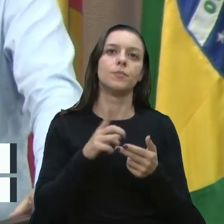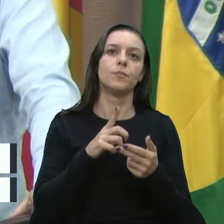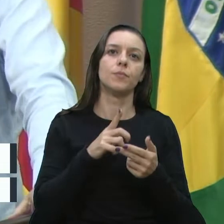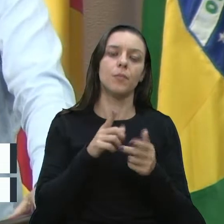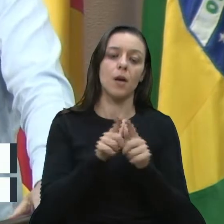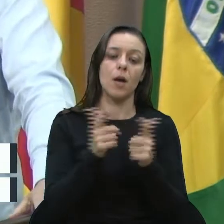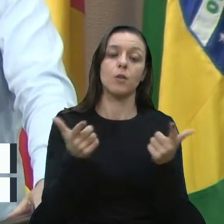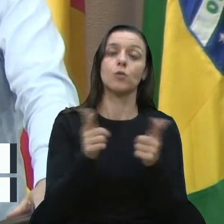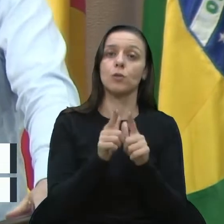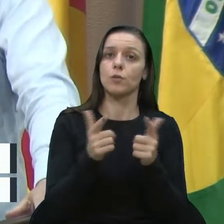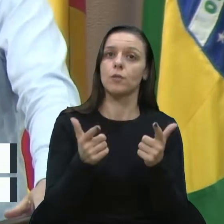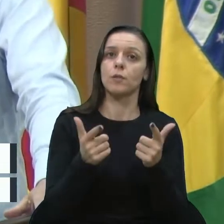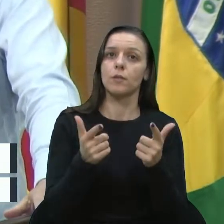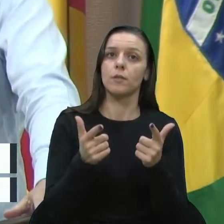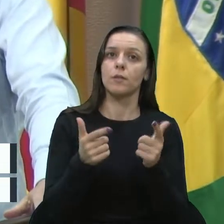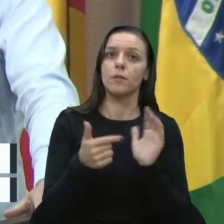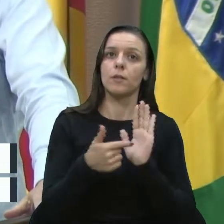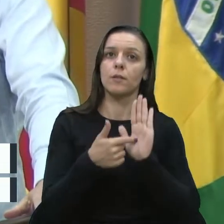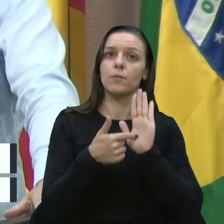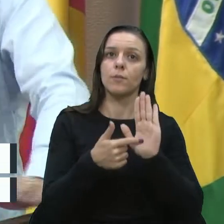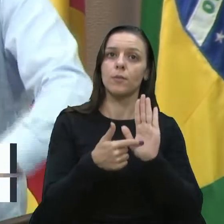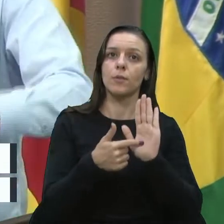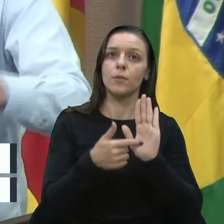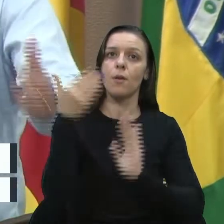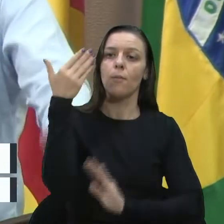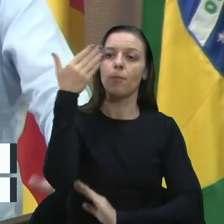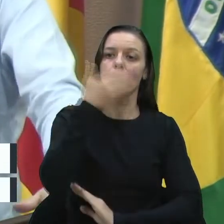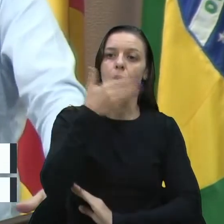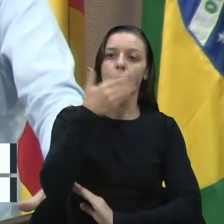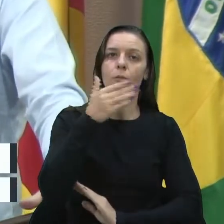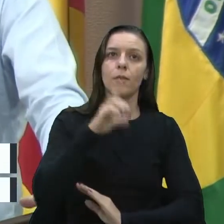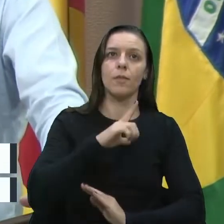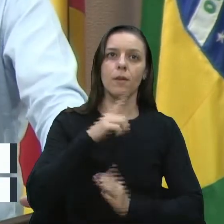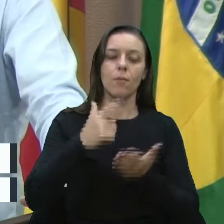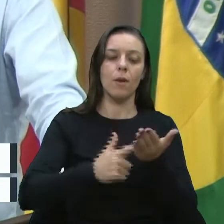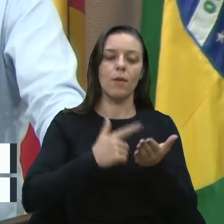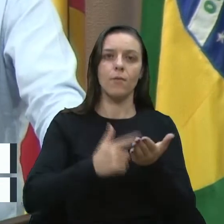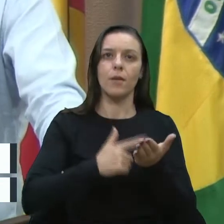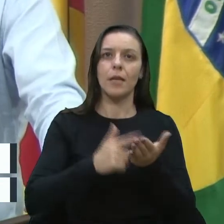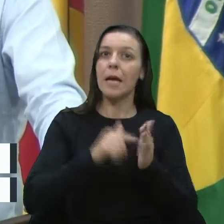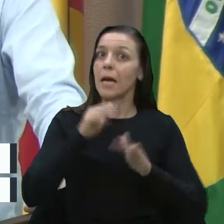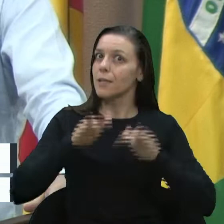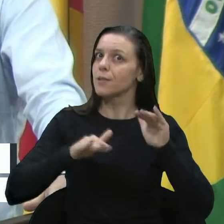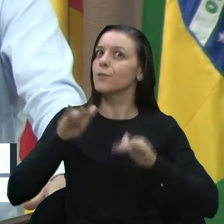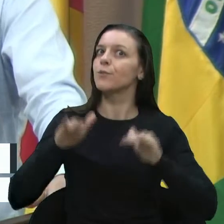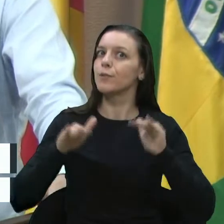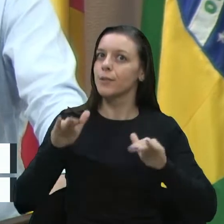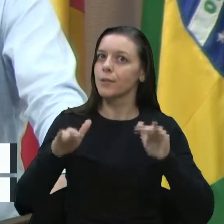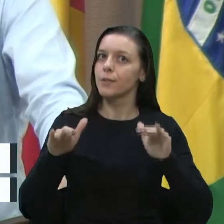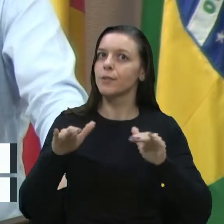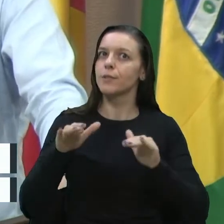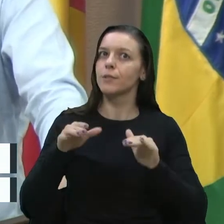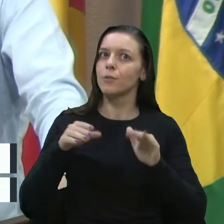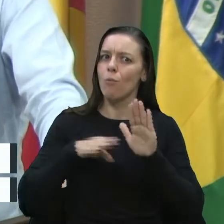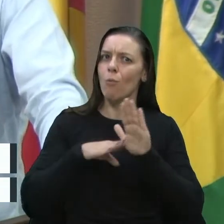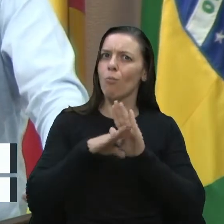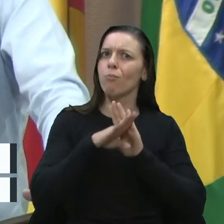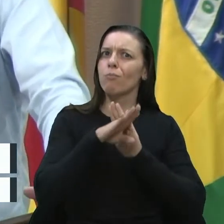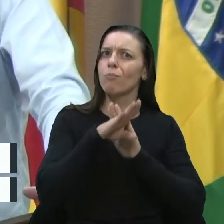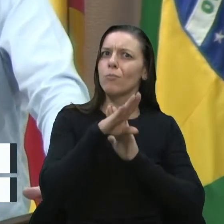comprovação de uma livraria para outra, às vezes, um